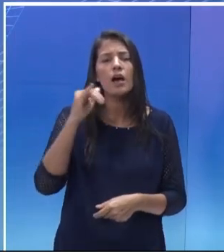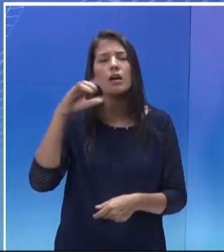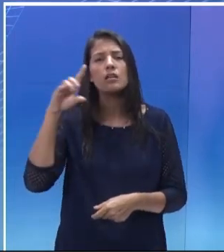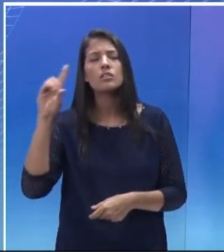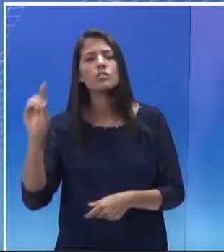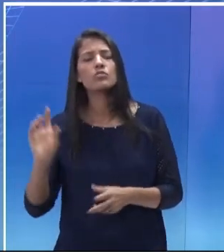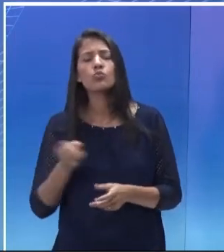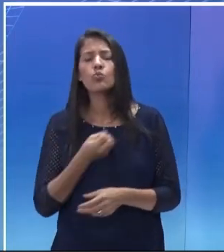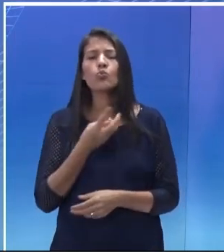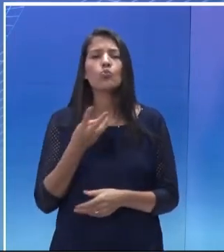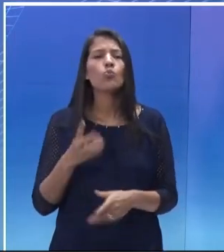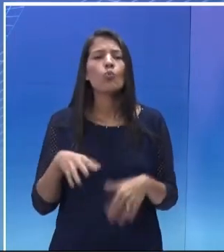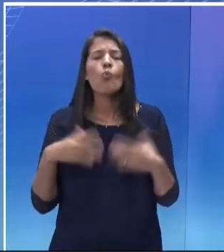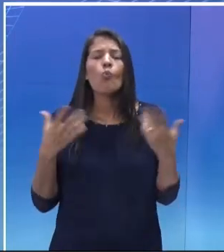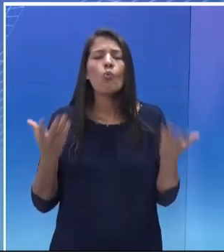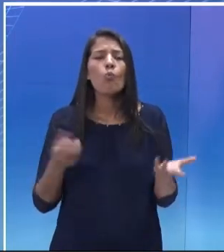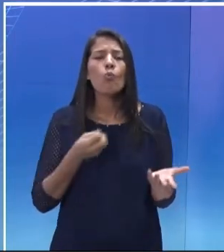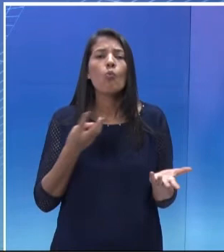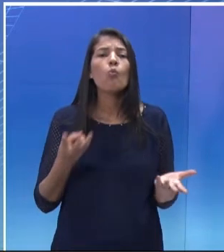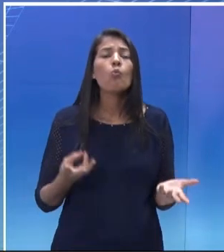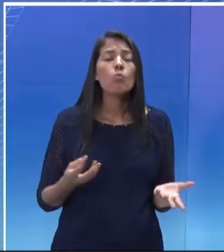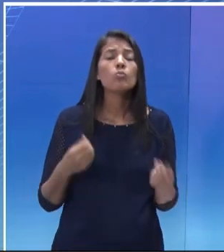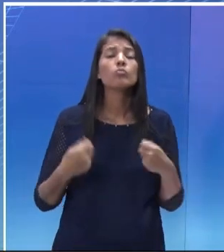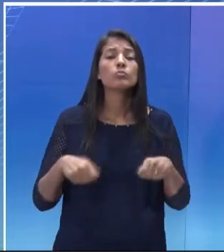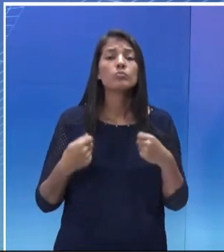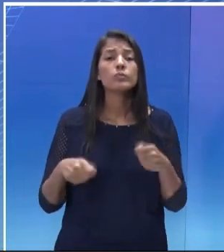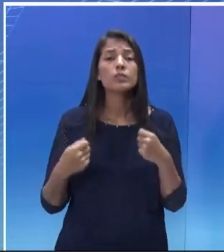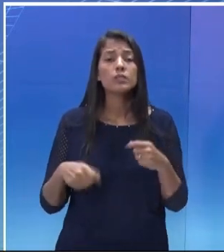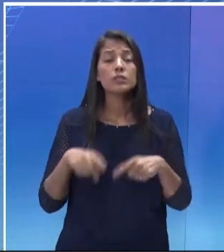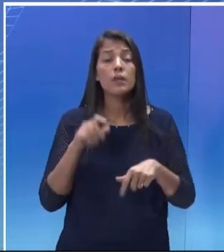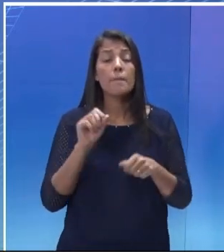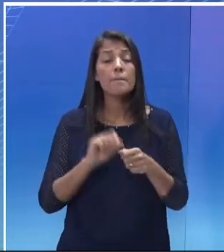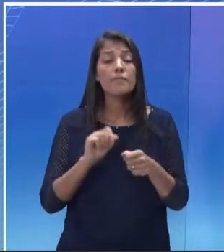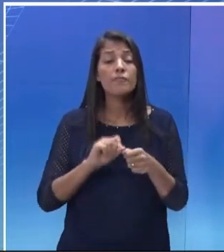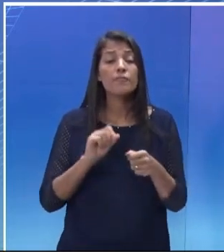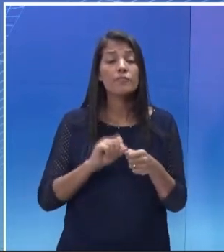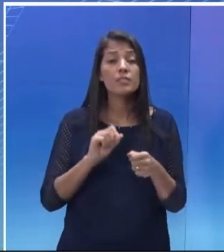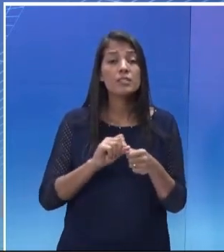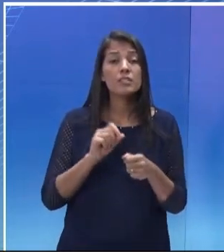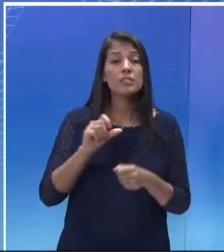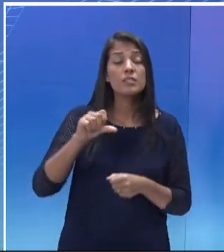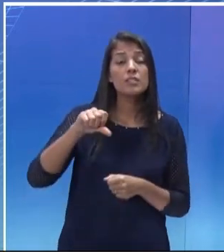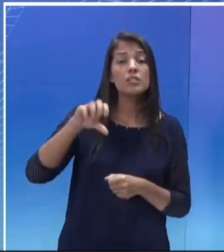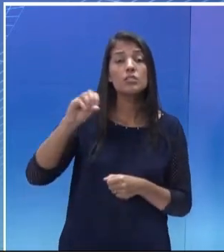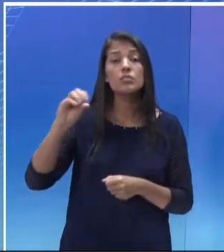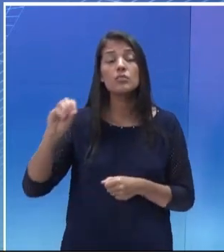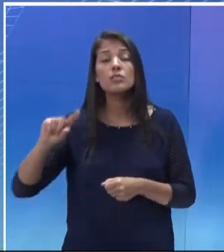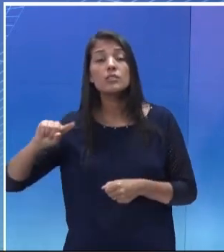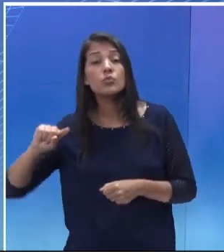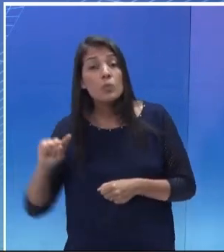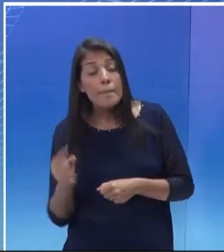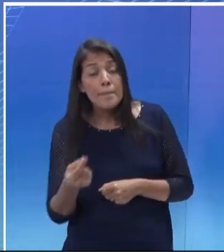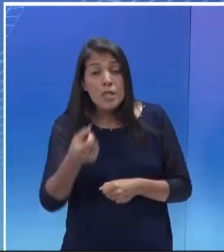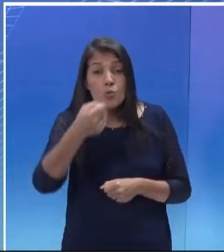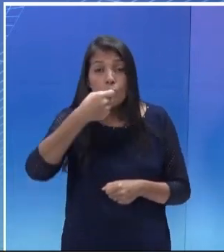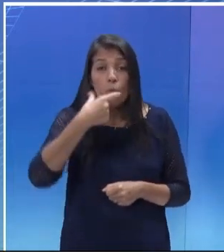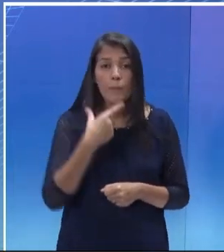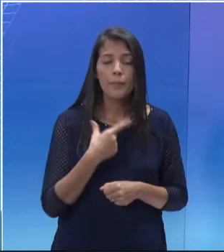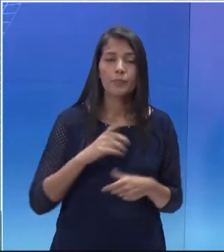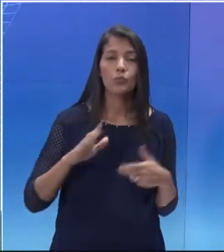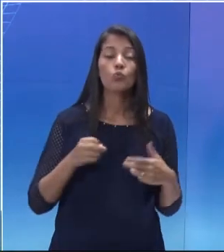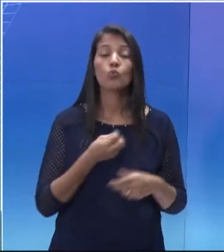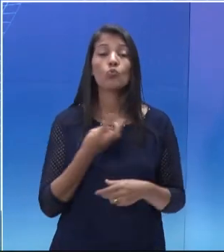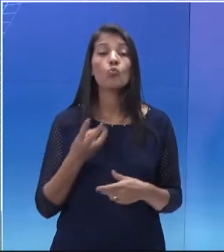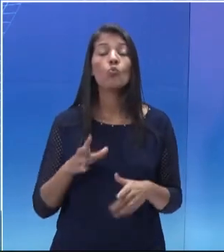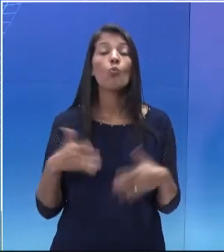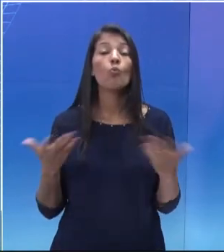necessário para produzir 900 mil comprimidos, que um dos constituintes desse comprimido é o ácido